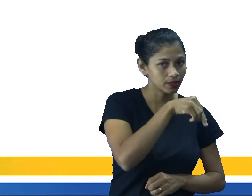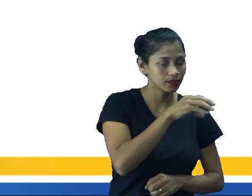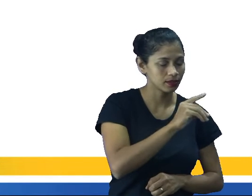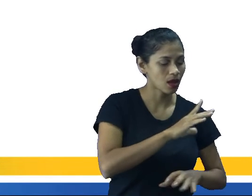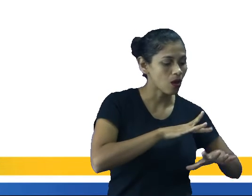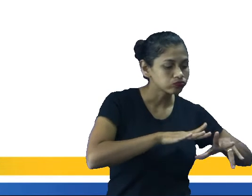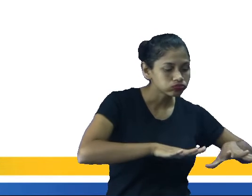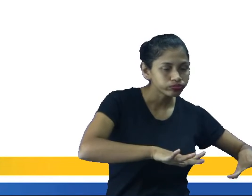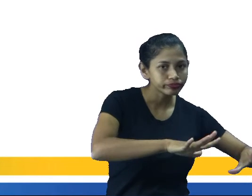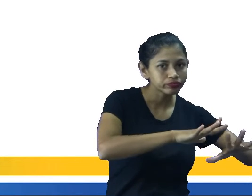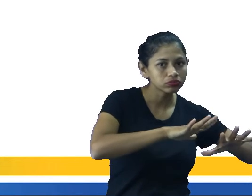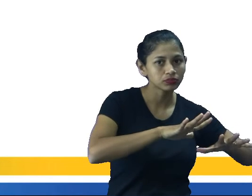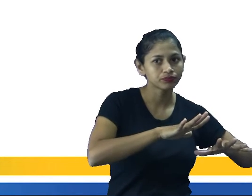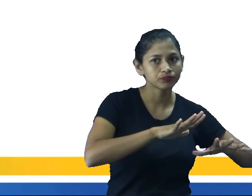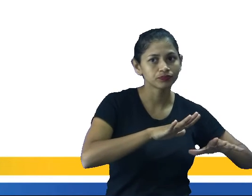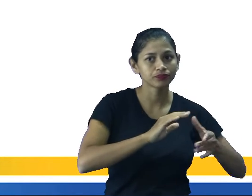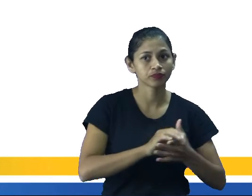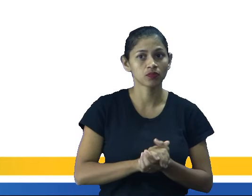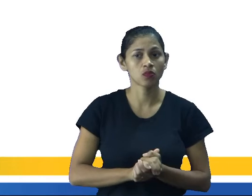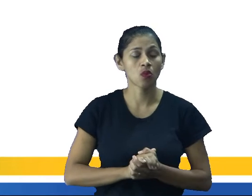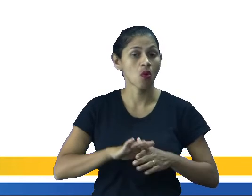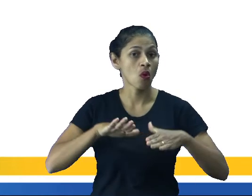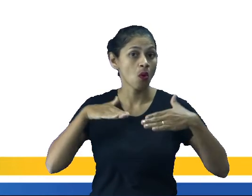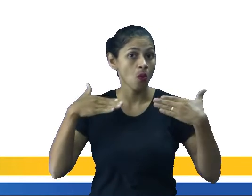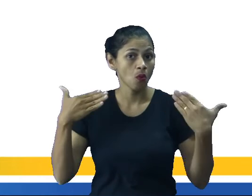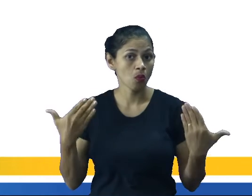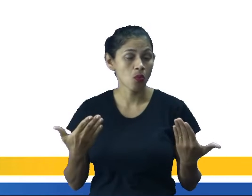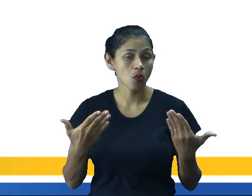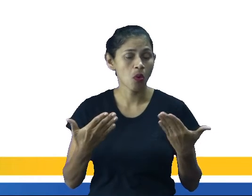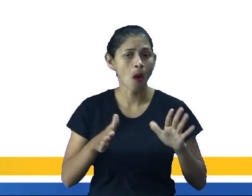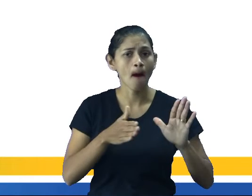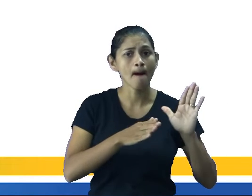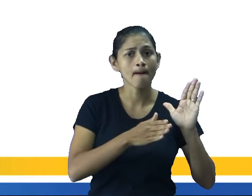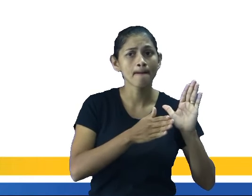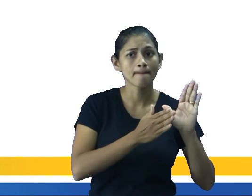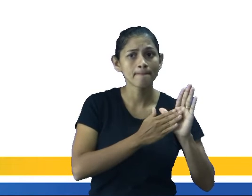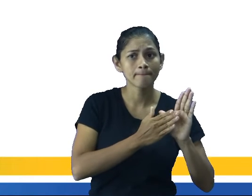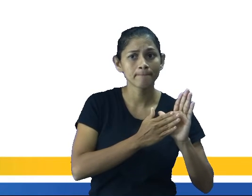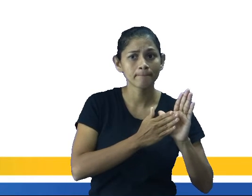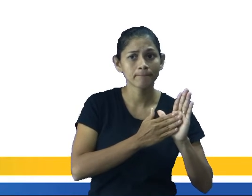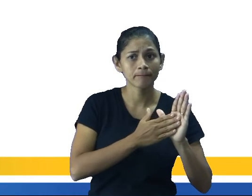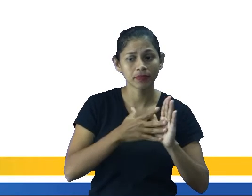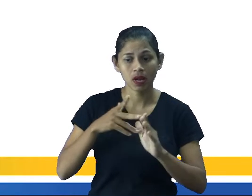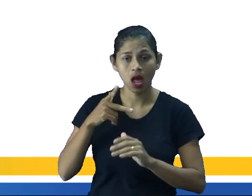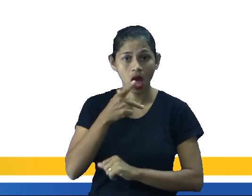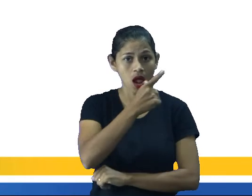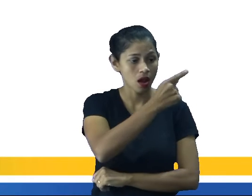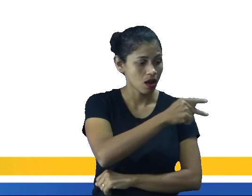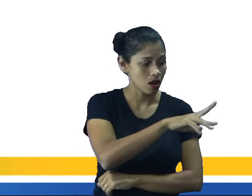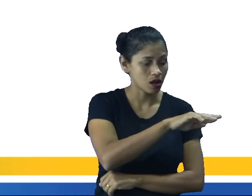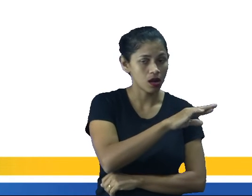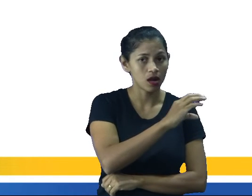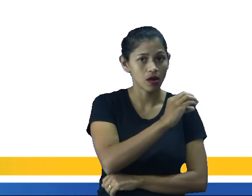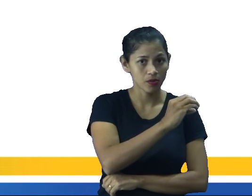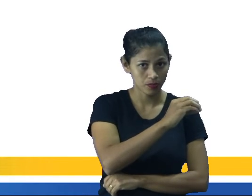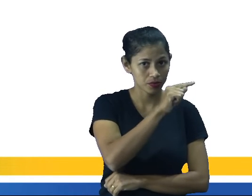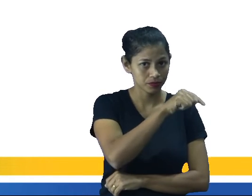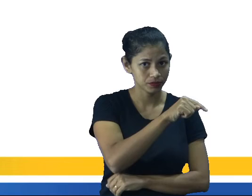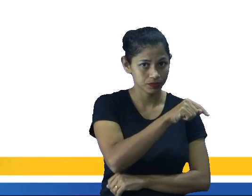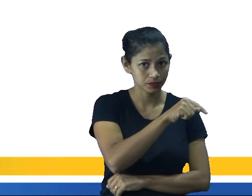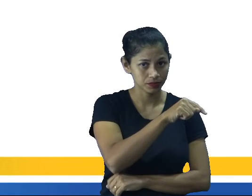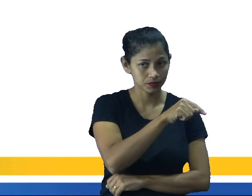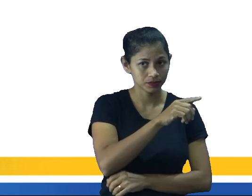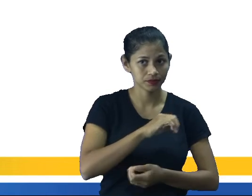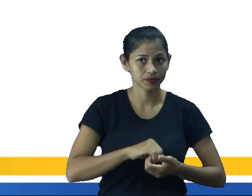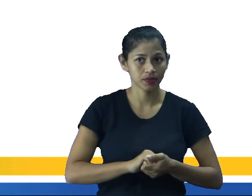a seguir, qual apresenta células procariontes? E aí, gente? Será que vocês lembram?